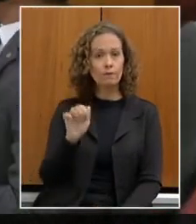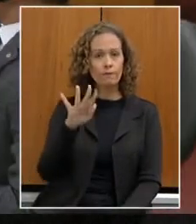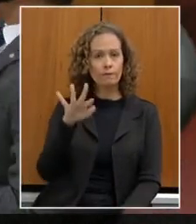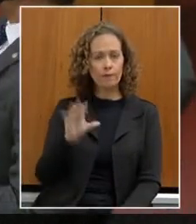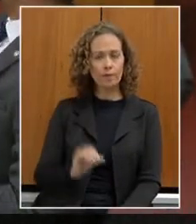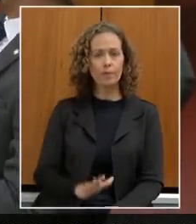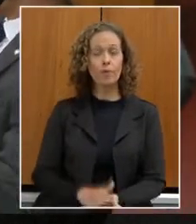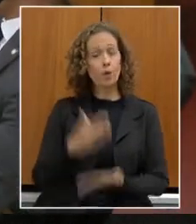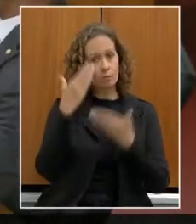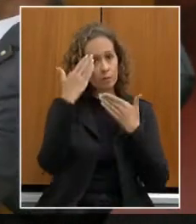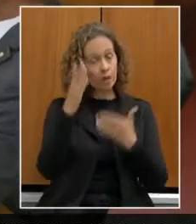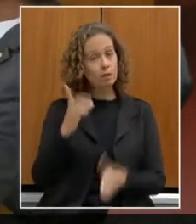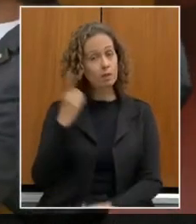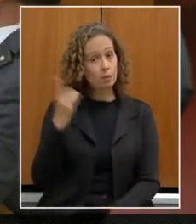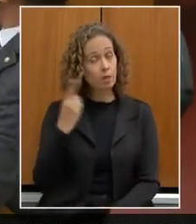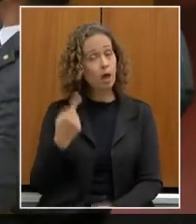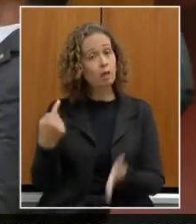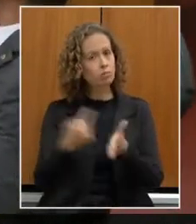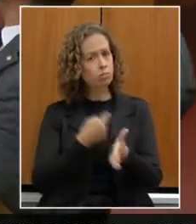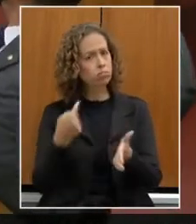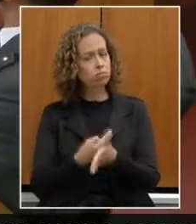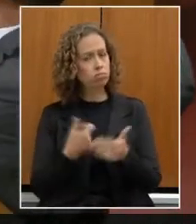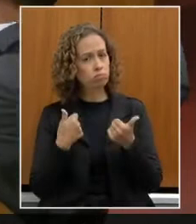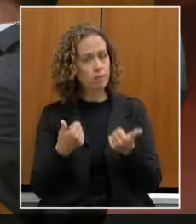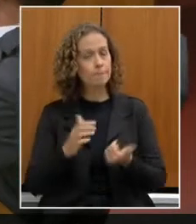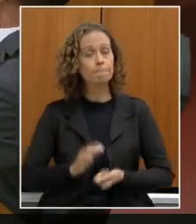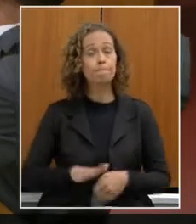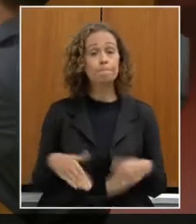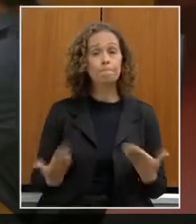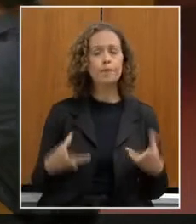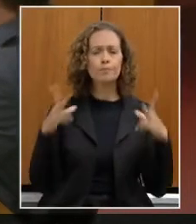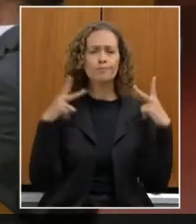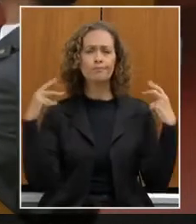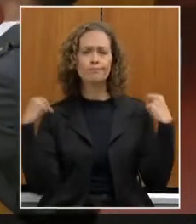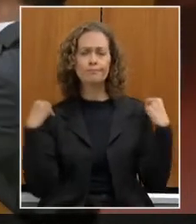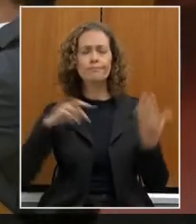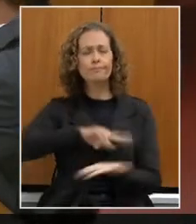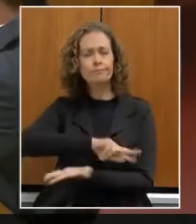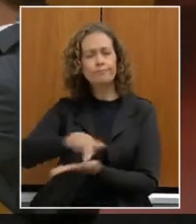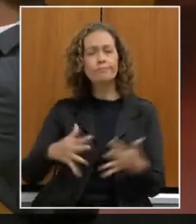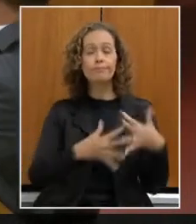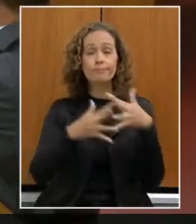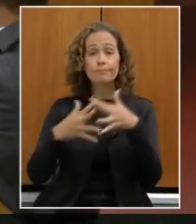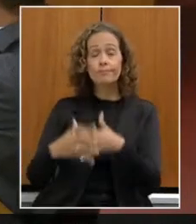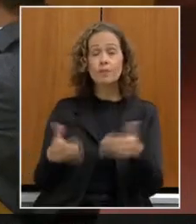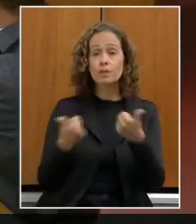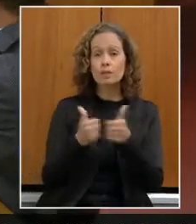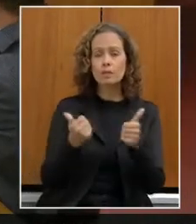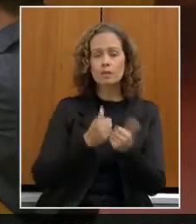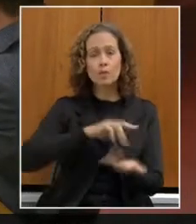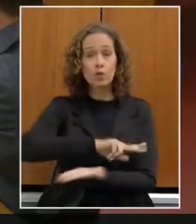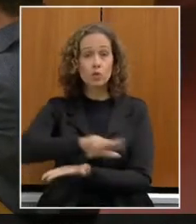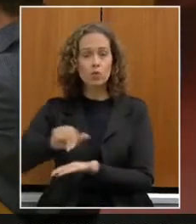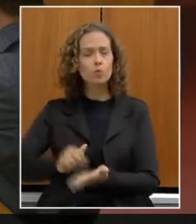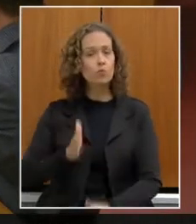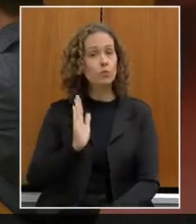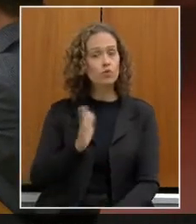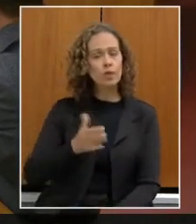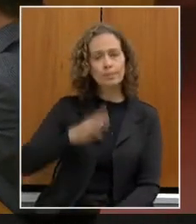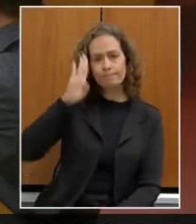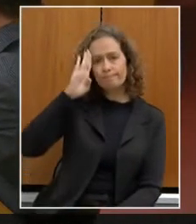pelas perguntas caminhoneiros transporte público ele é um grupo já prioritário no PNI